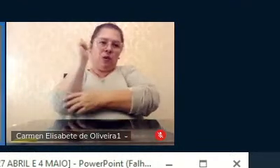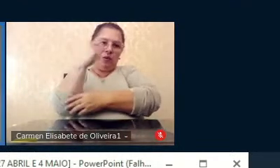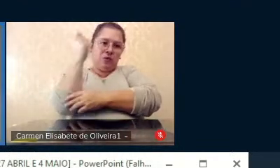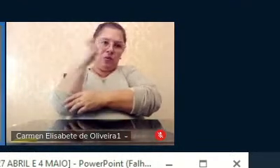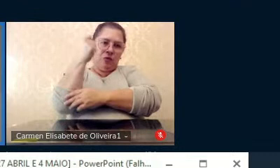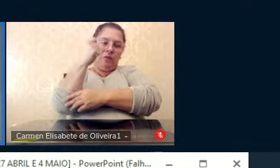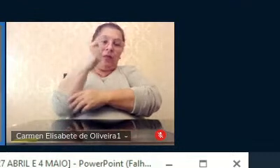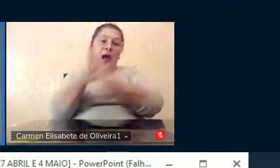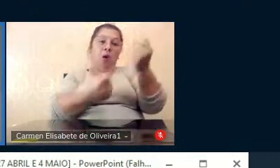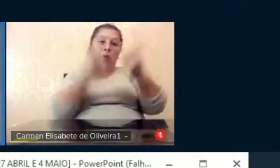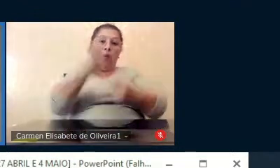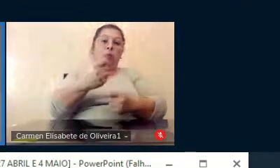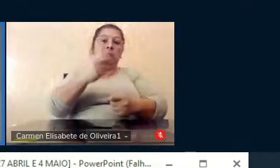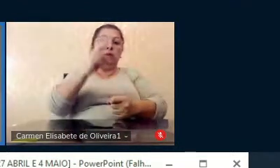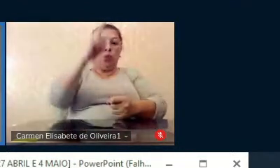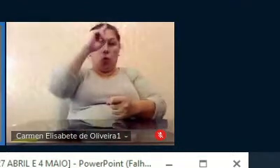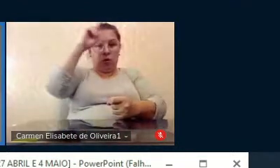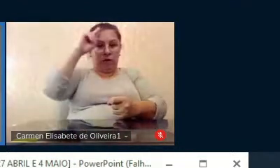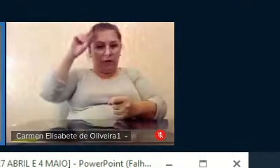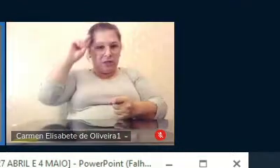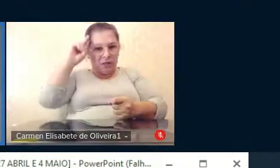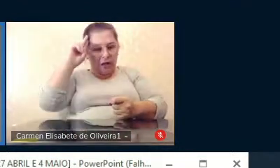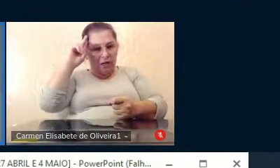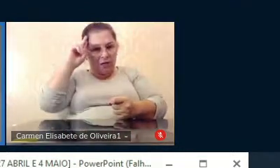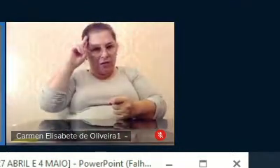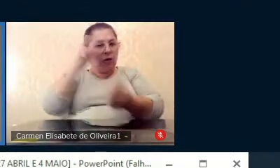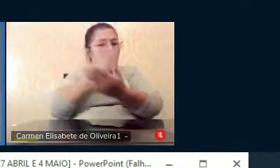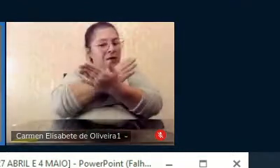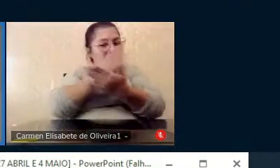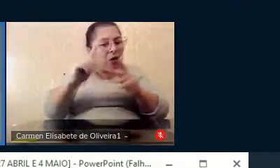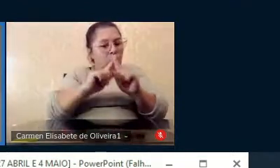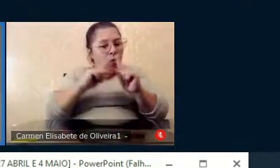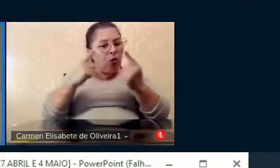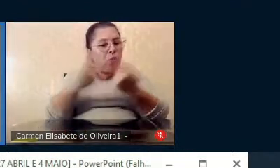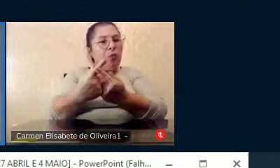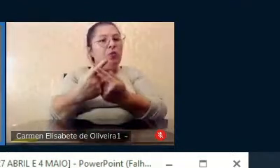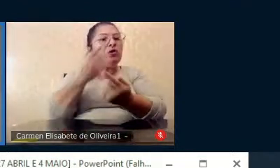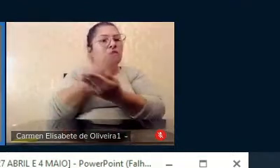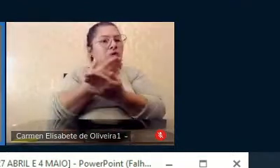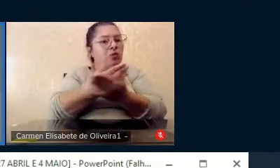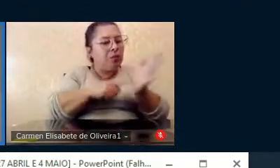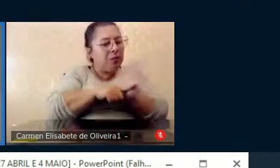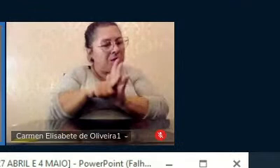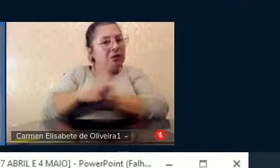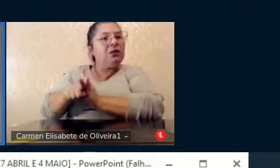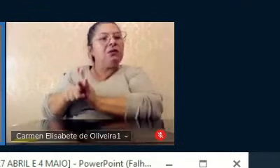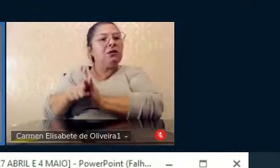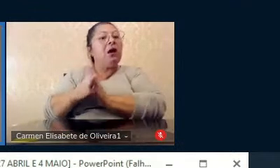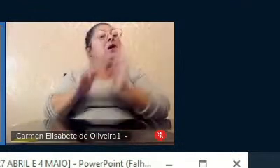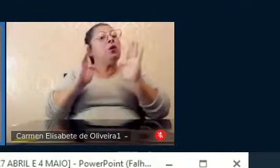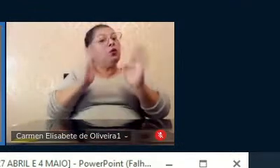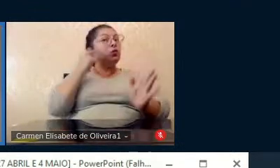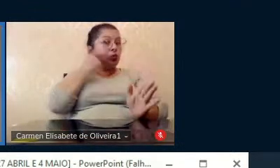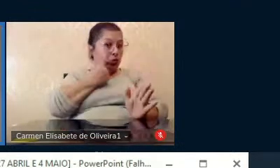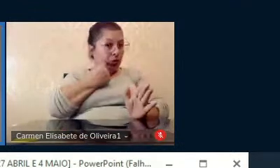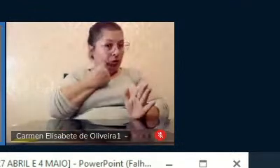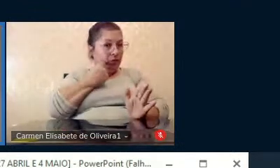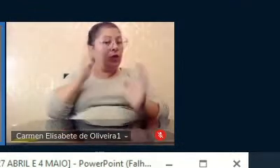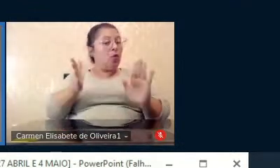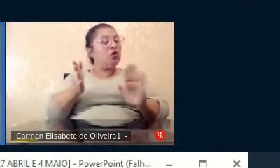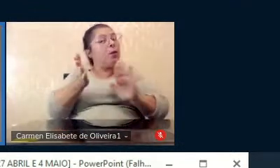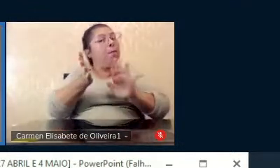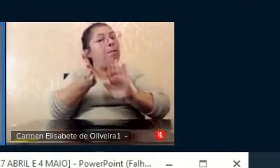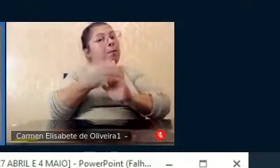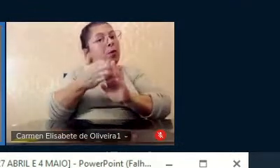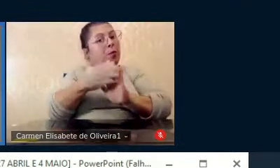algumas universidades abraçaram, né, criaram grupos de estudos surdos, então eles começaram a fazer uma proposta